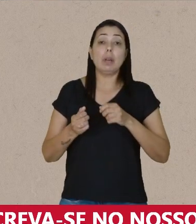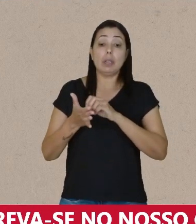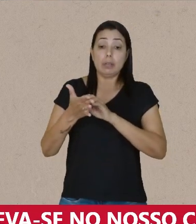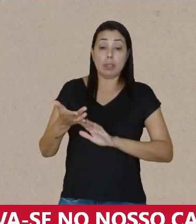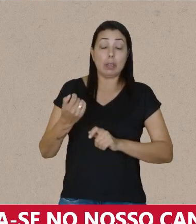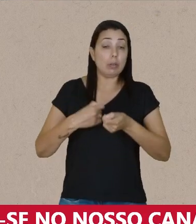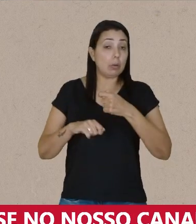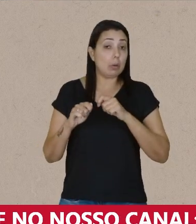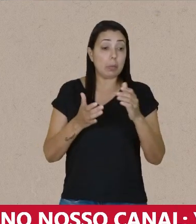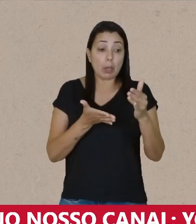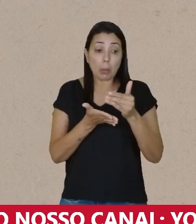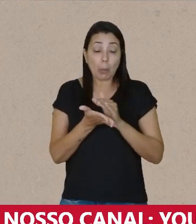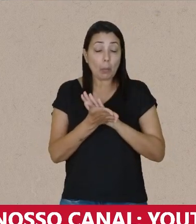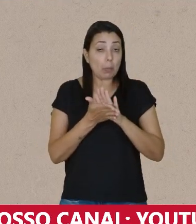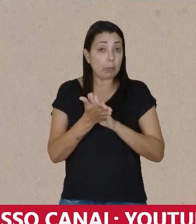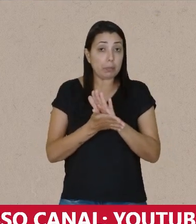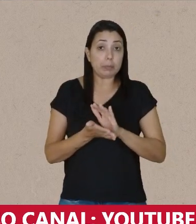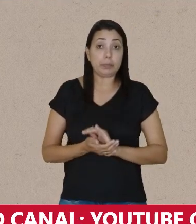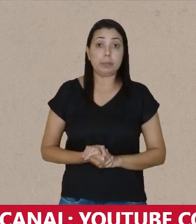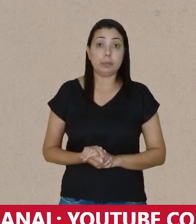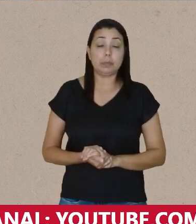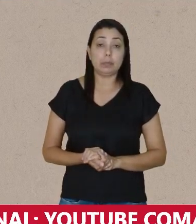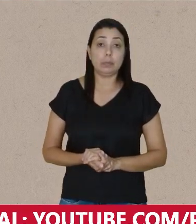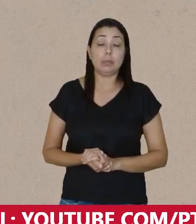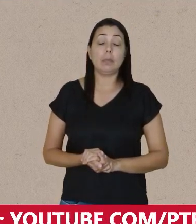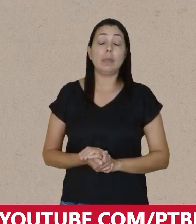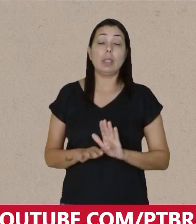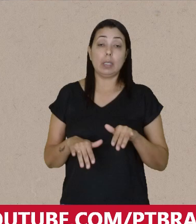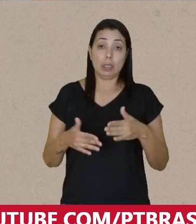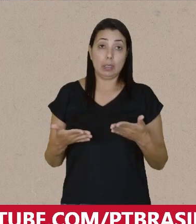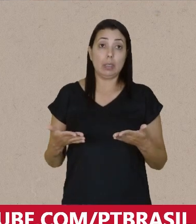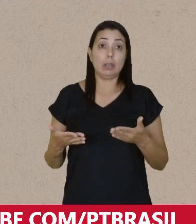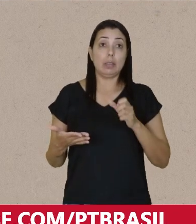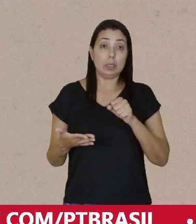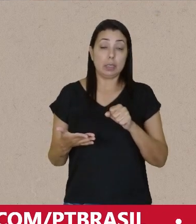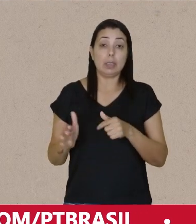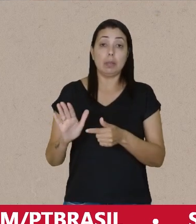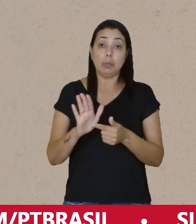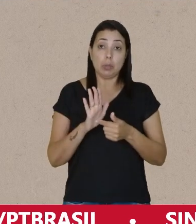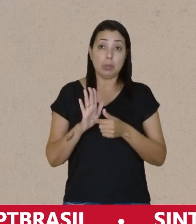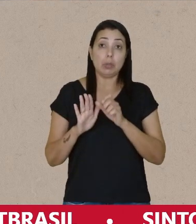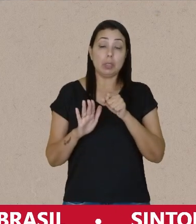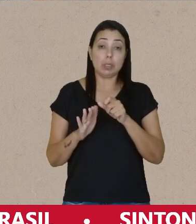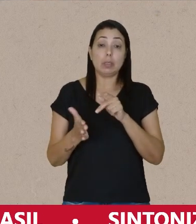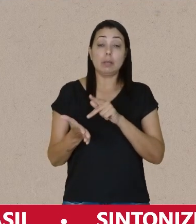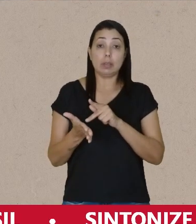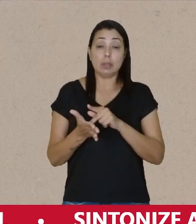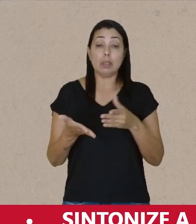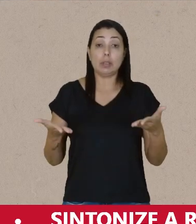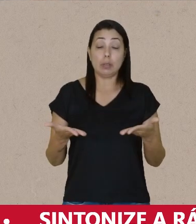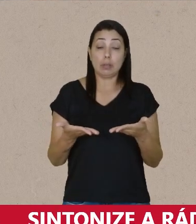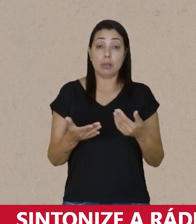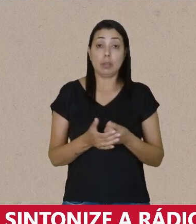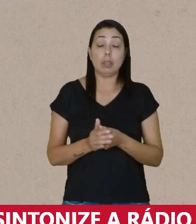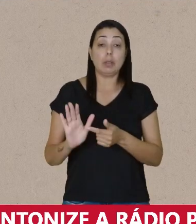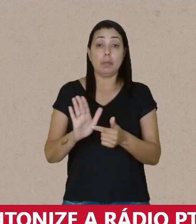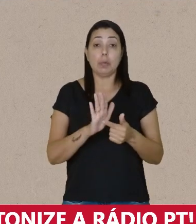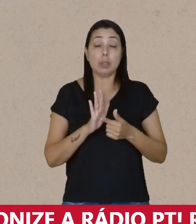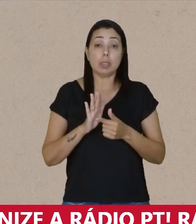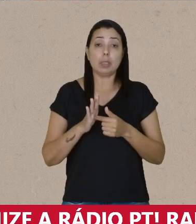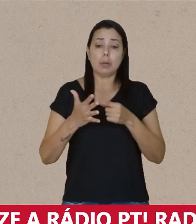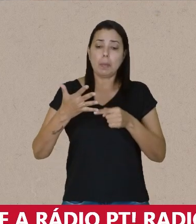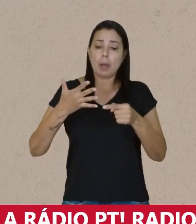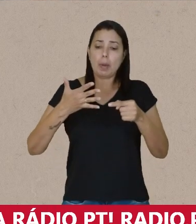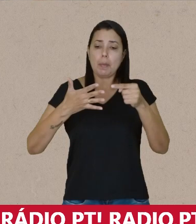não se recupera. Pois é, Bruno, você traçou bem esse ciclo, né? E inclusive trazendo elementos